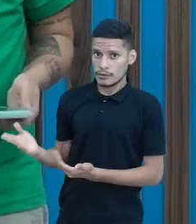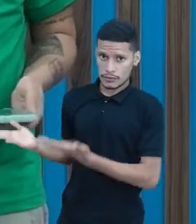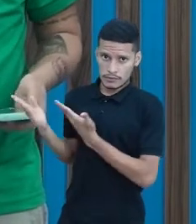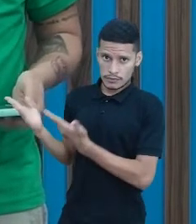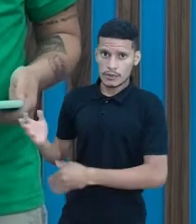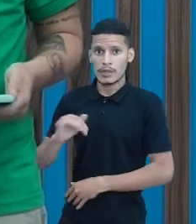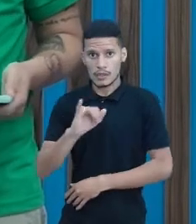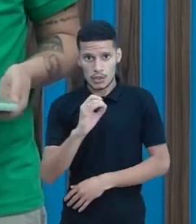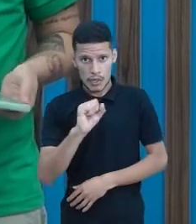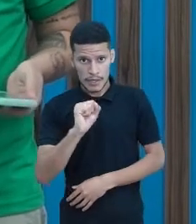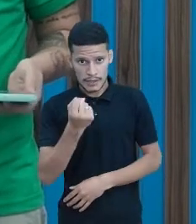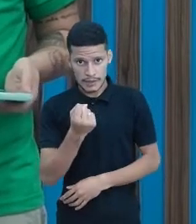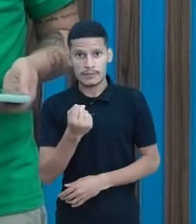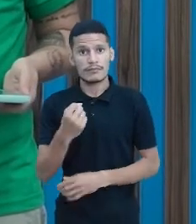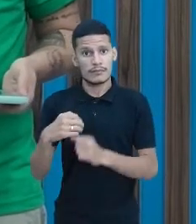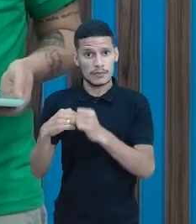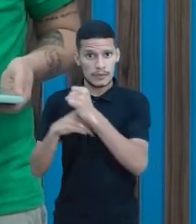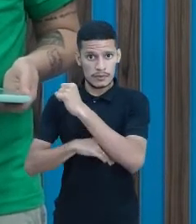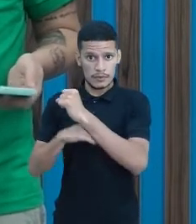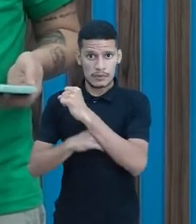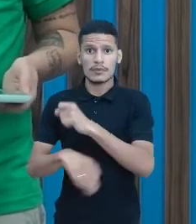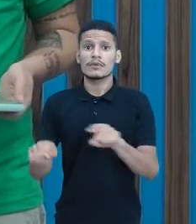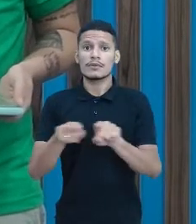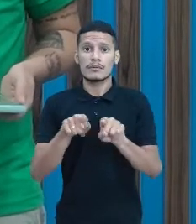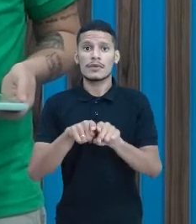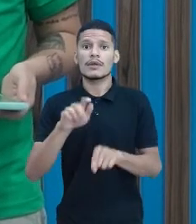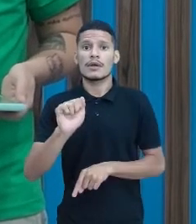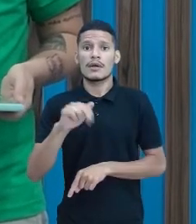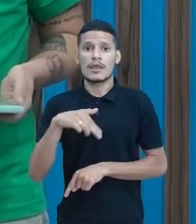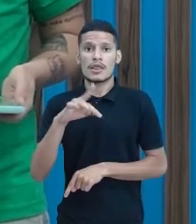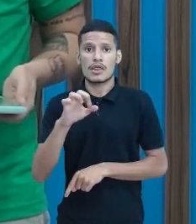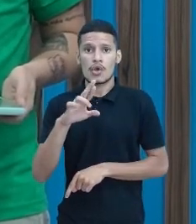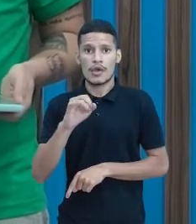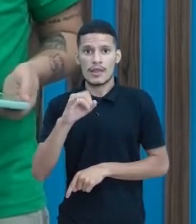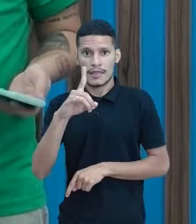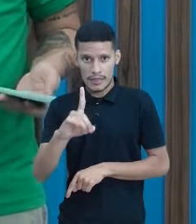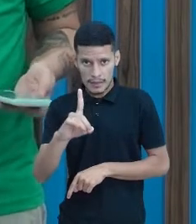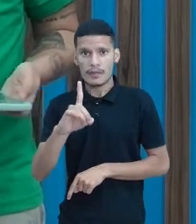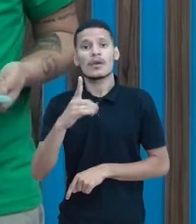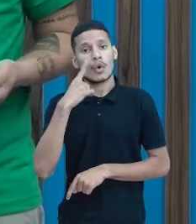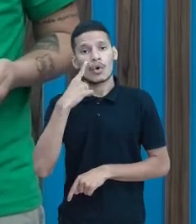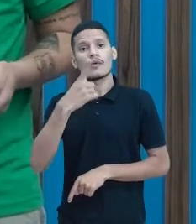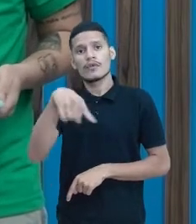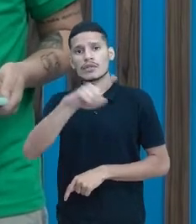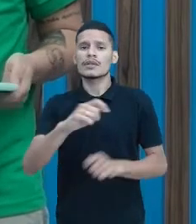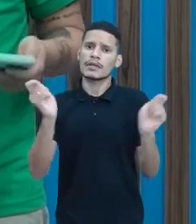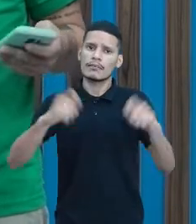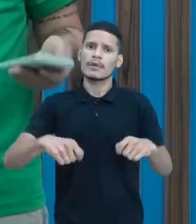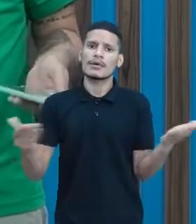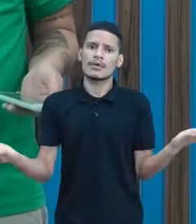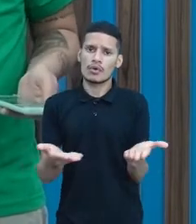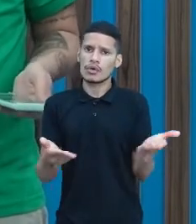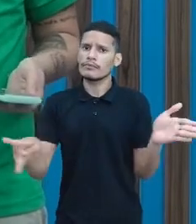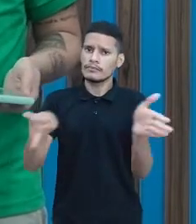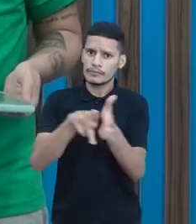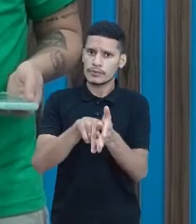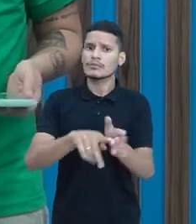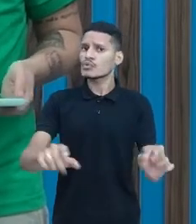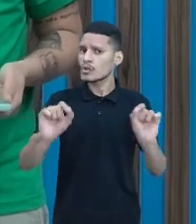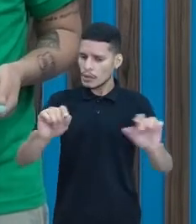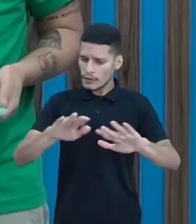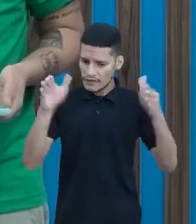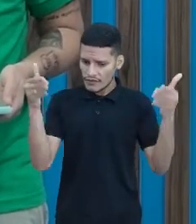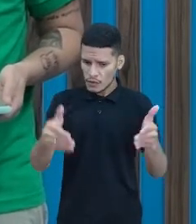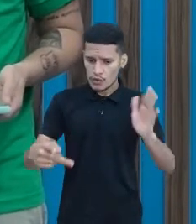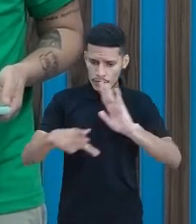aí na tela, e o Android agora, tá certo? Então aponta aí a câmera do seu celular, vai te levar direto